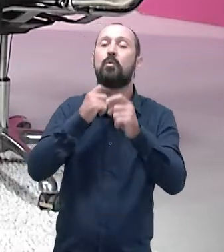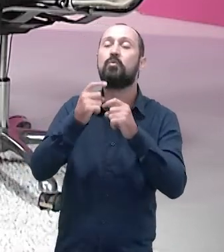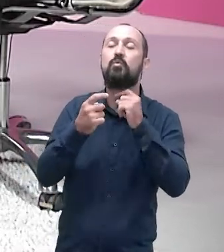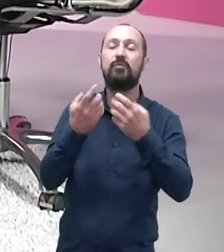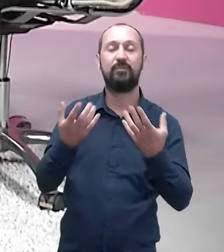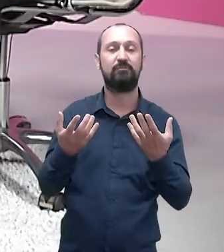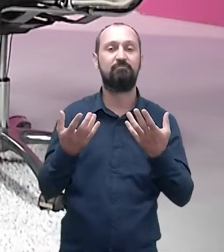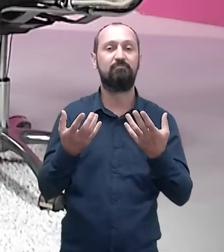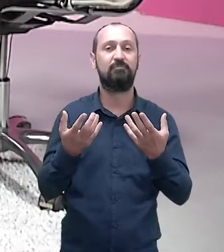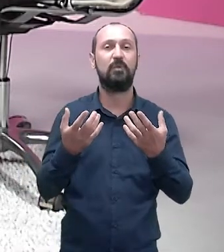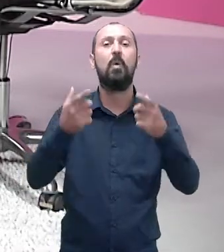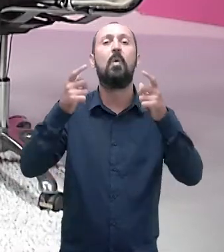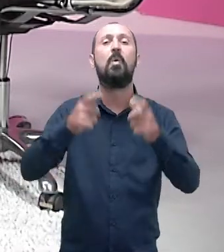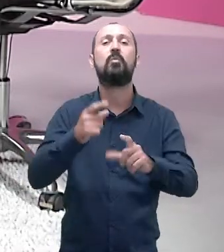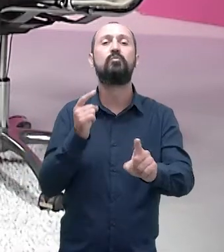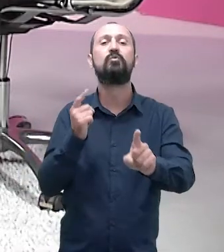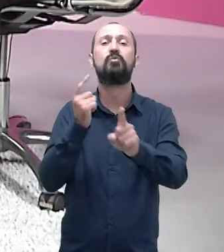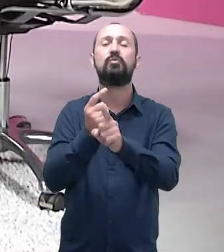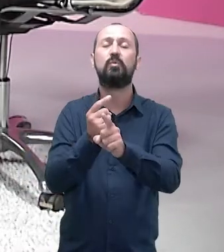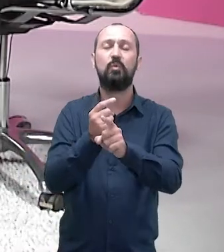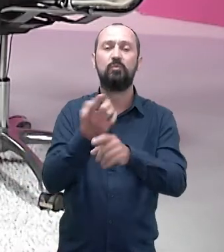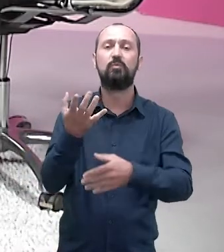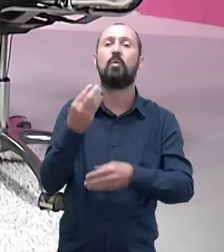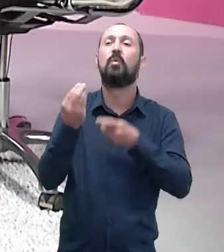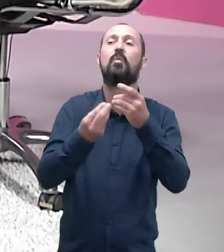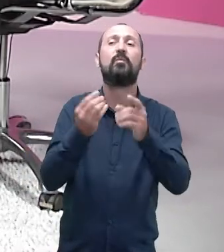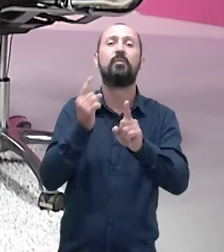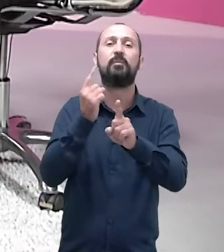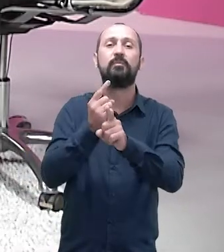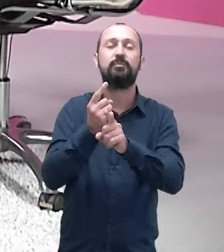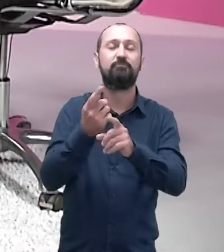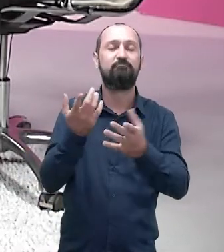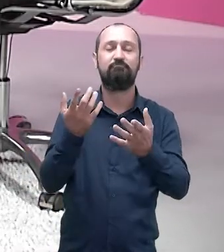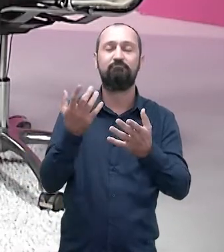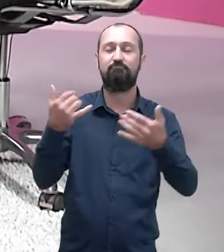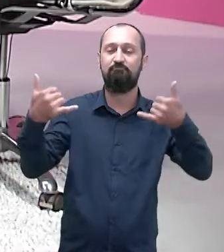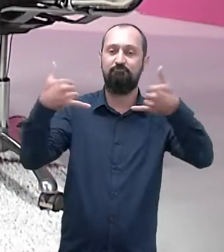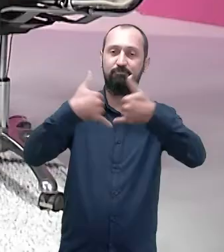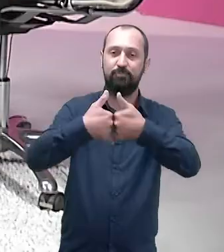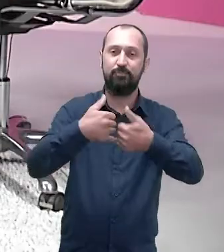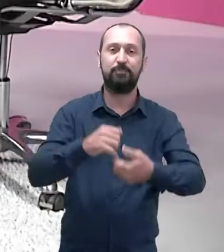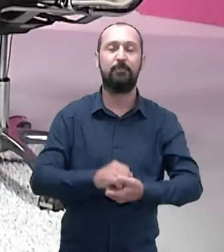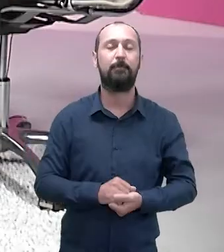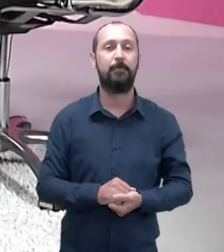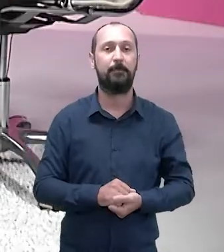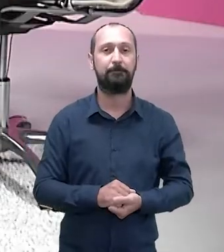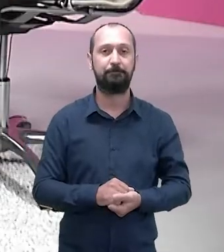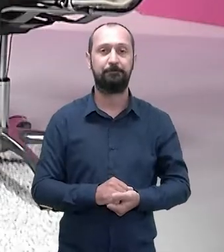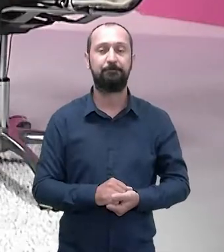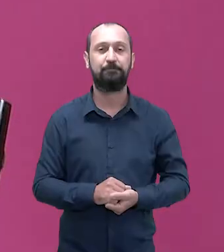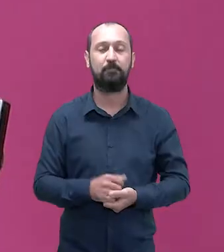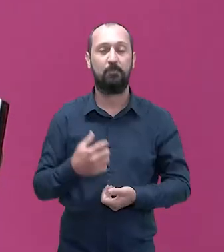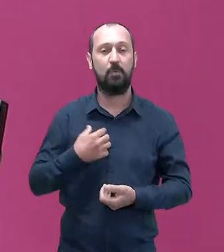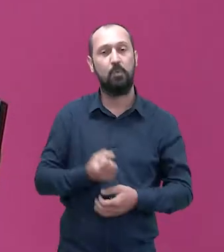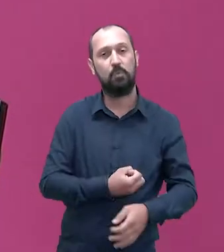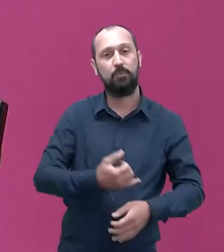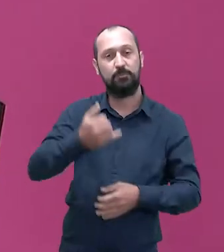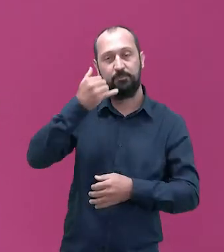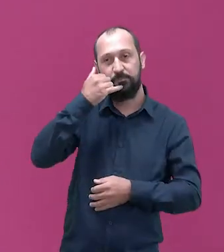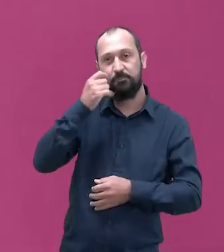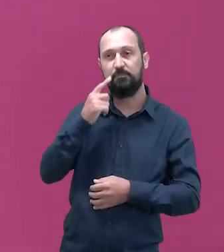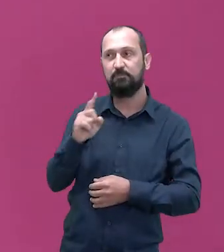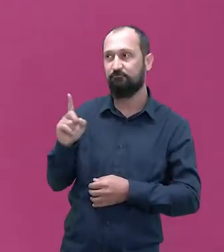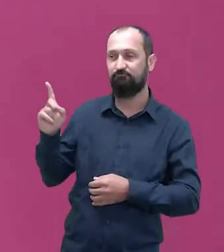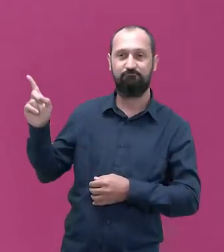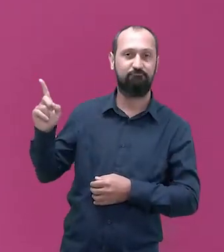tirar alguma dúvida com vocês, os canais de comunicação. Como podem fazer para entrar em contato? O meu